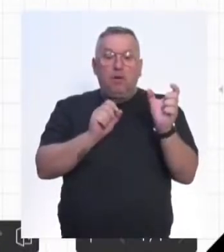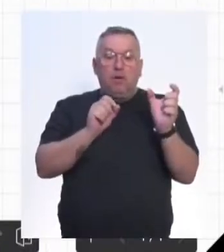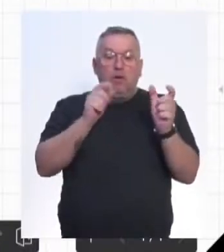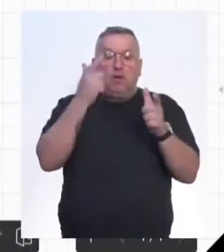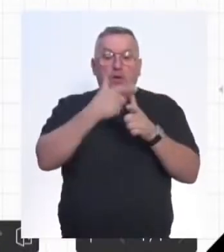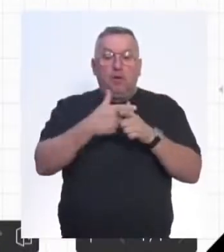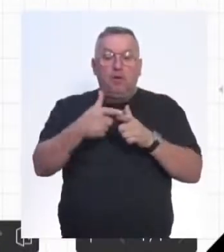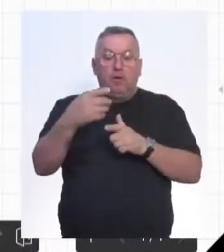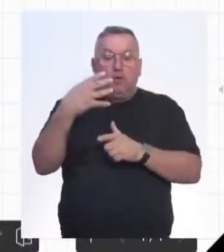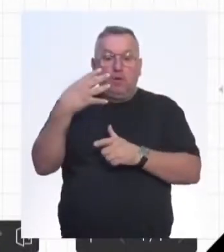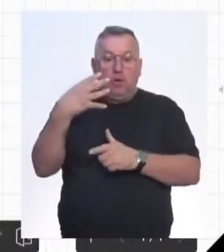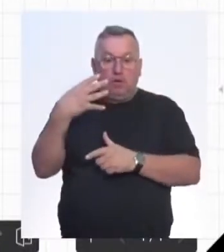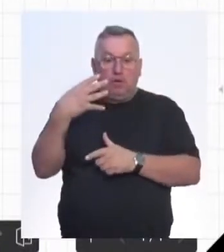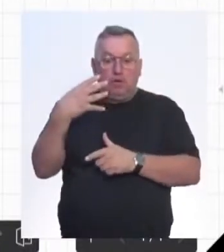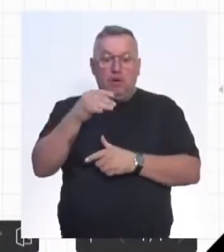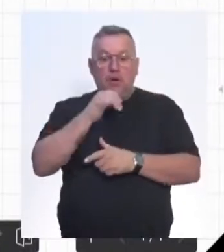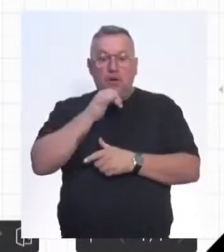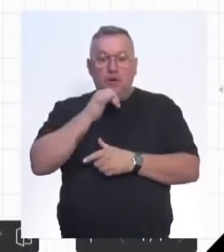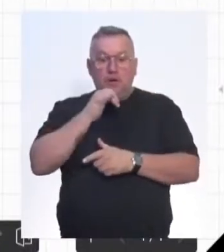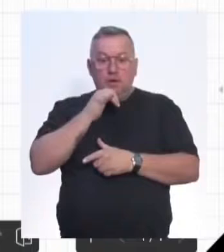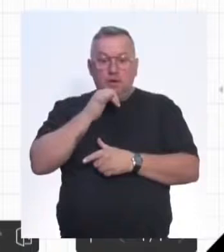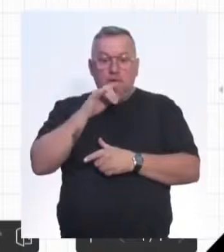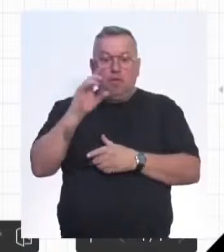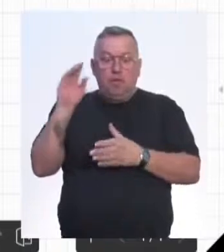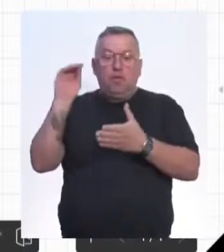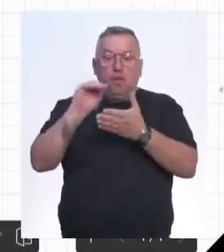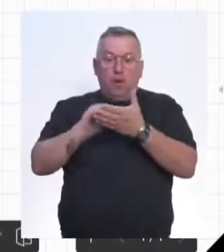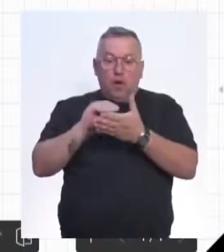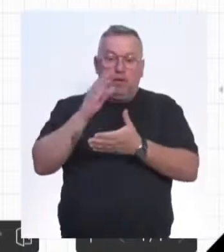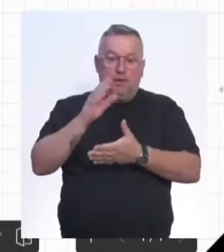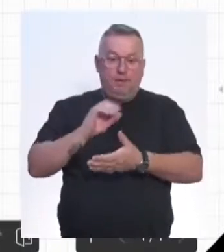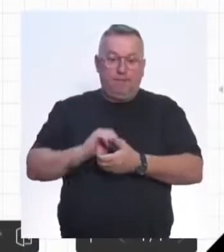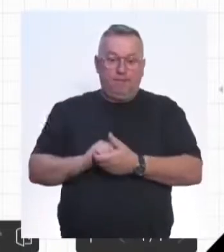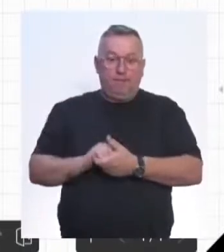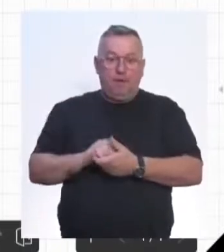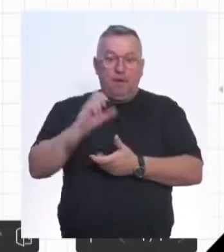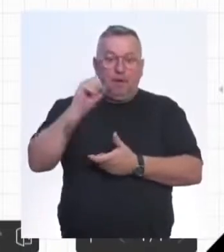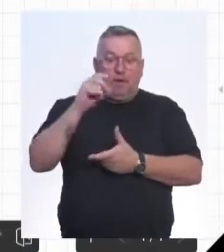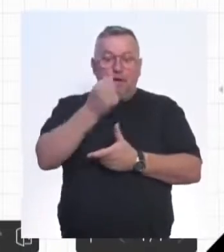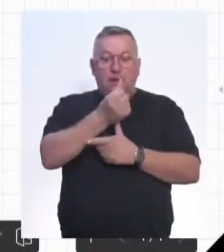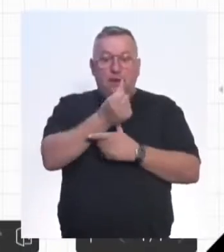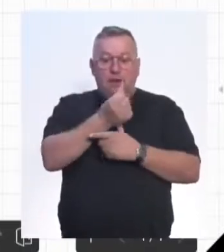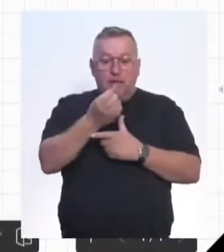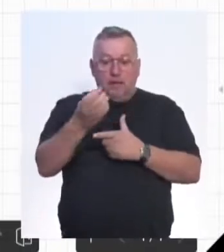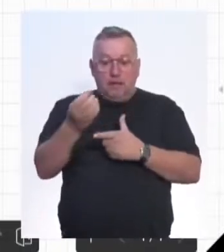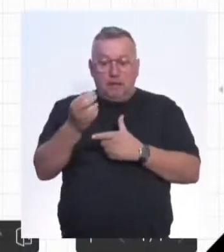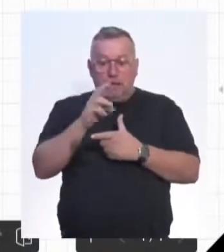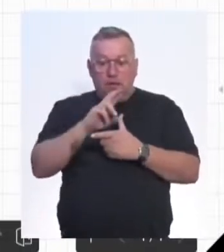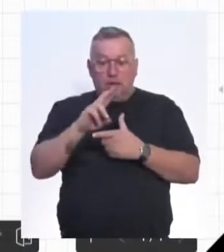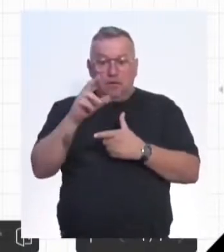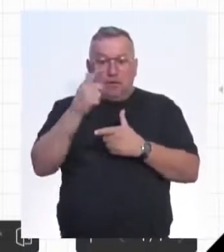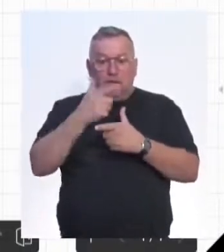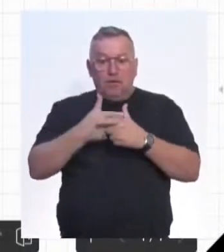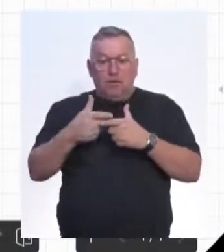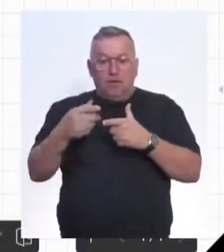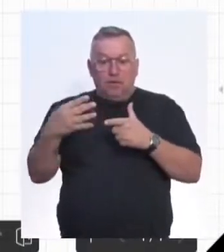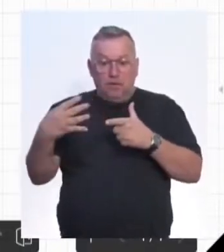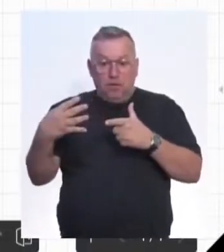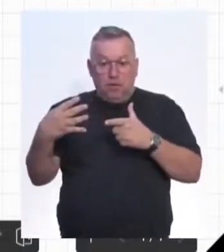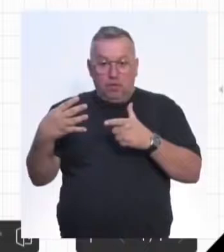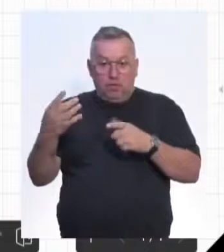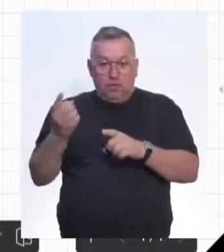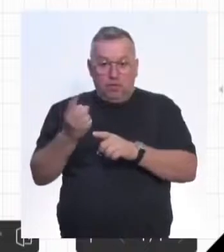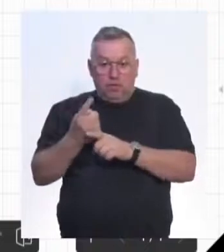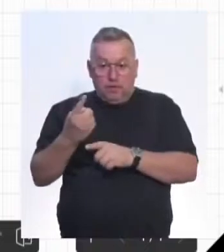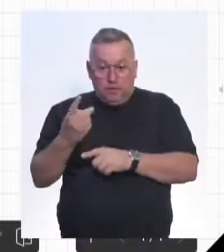dividido em 4 partes, que no caso foi como colocado ali. Se eu dividir 600 por 4, eu vou